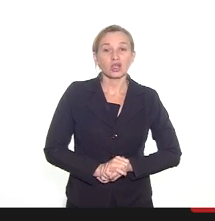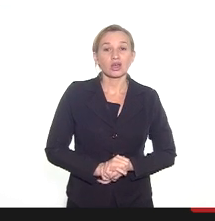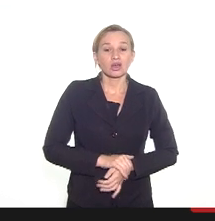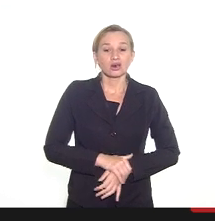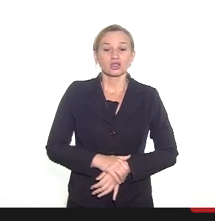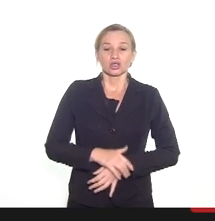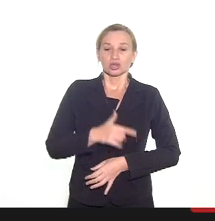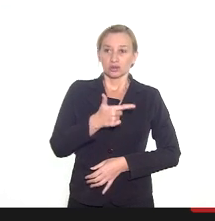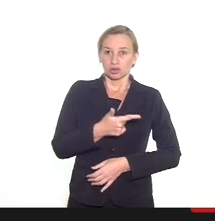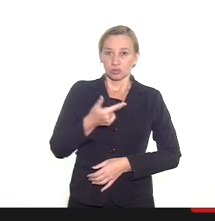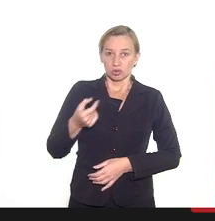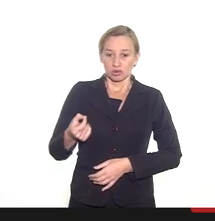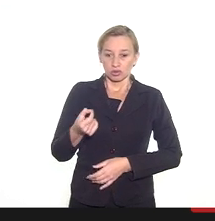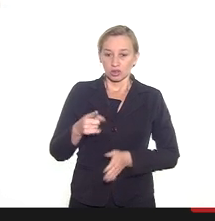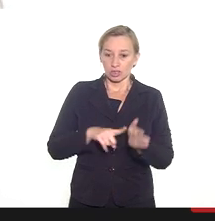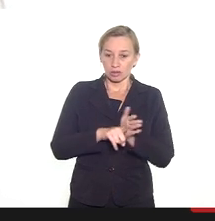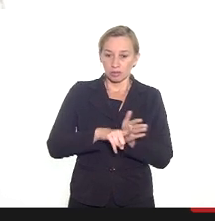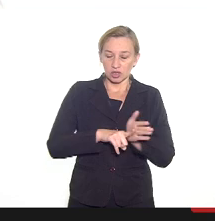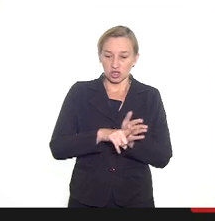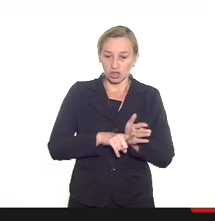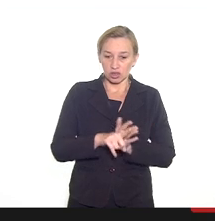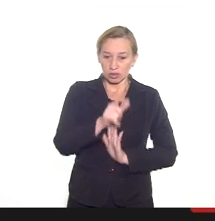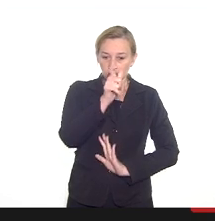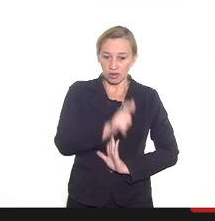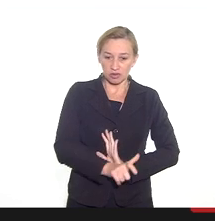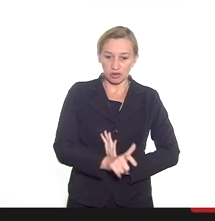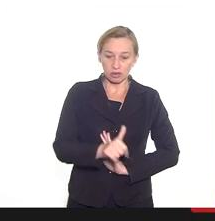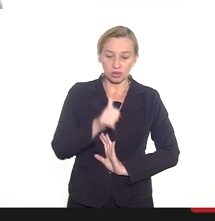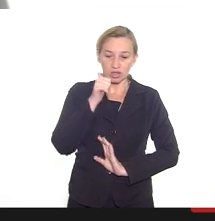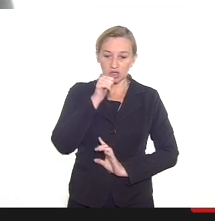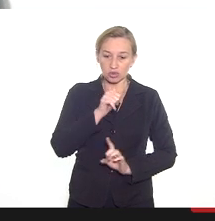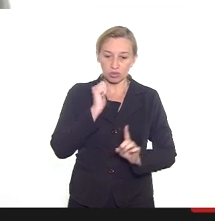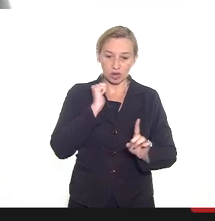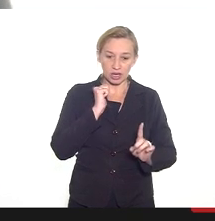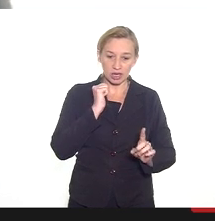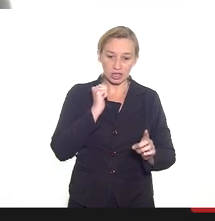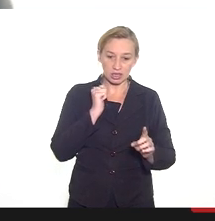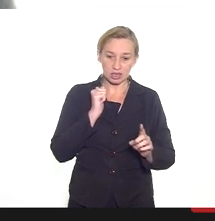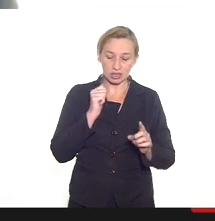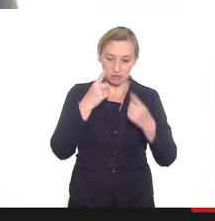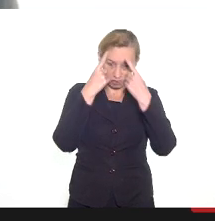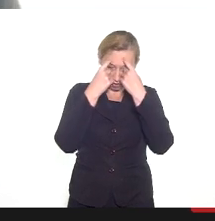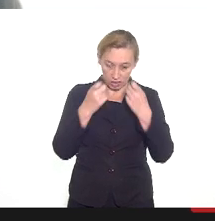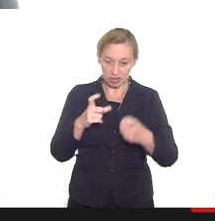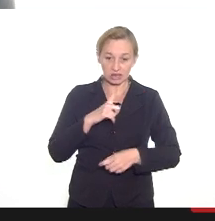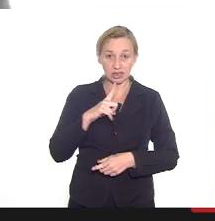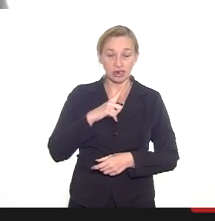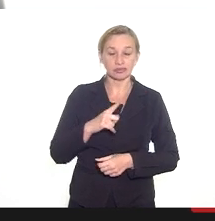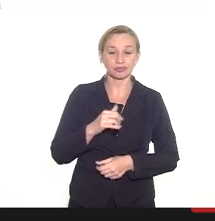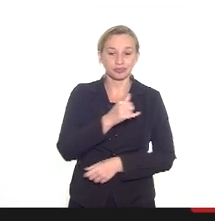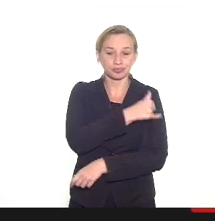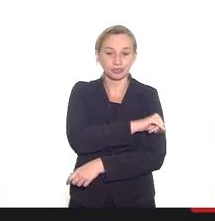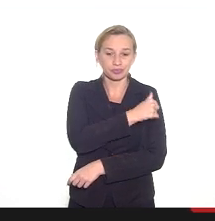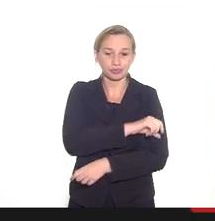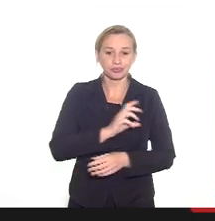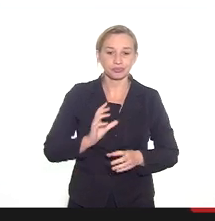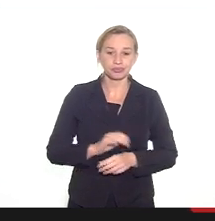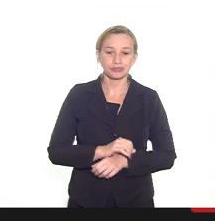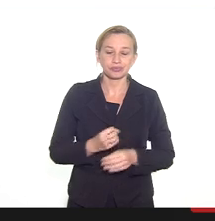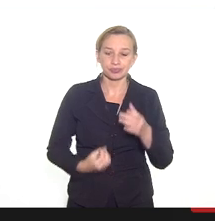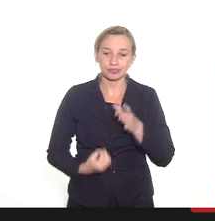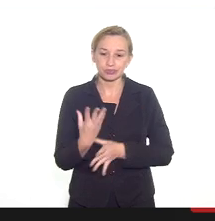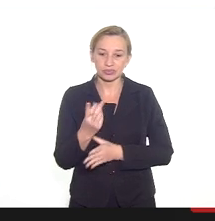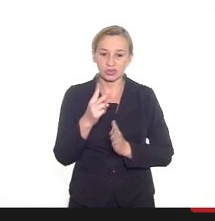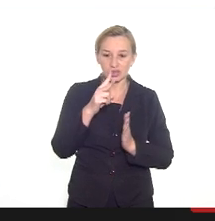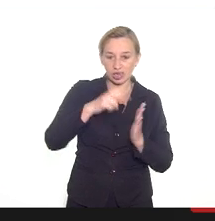lançamos em 2020 a pesquisa O Perfil das Vítimas de Feminicídio no Rio de Janeiro. Né? Ela foi formulada a partir da leitura